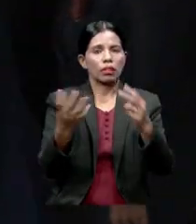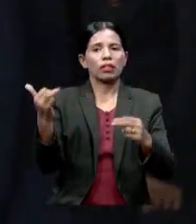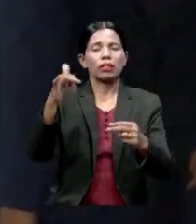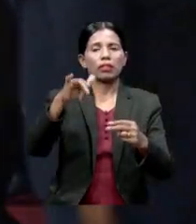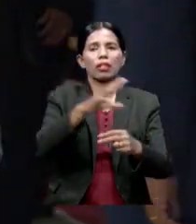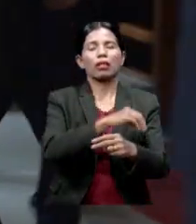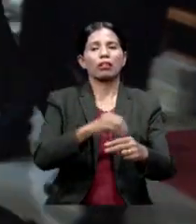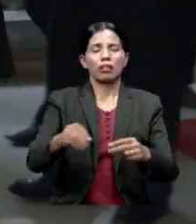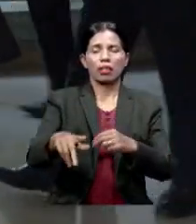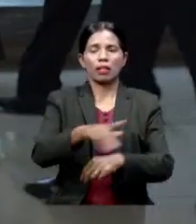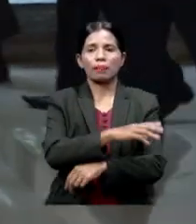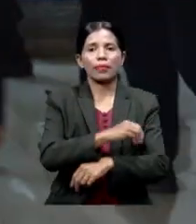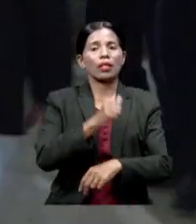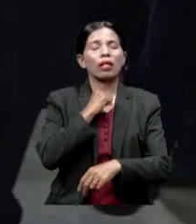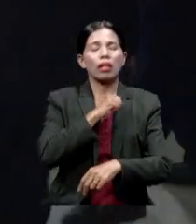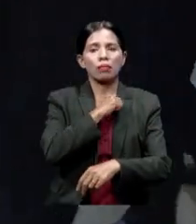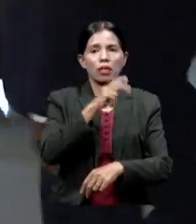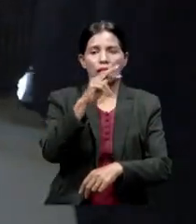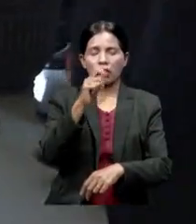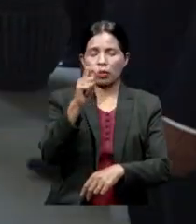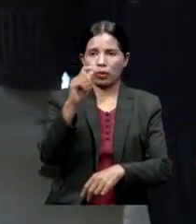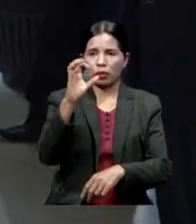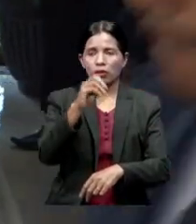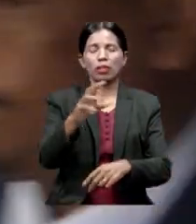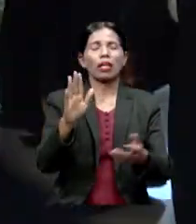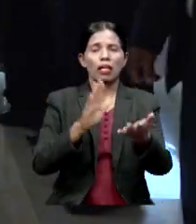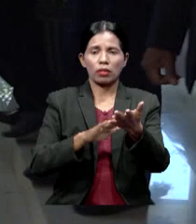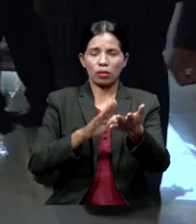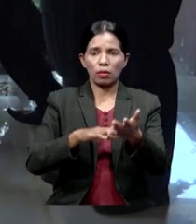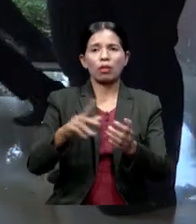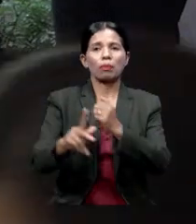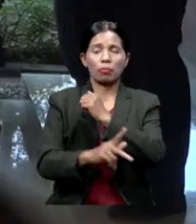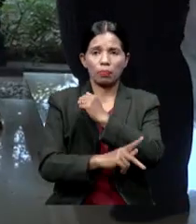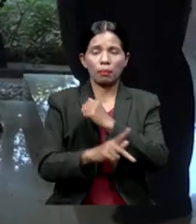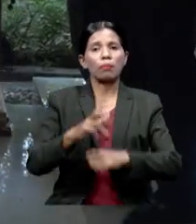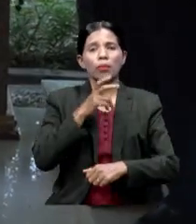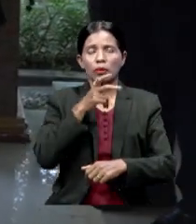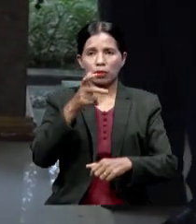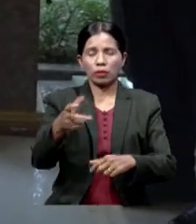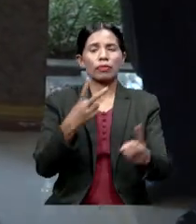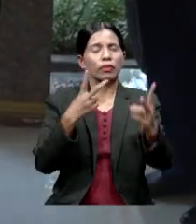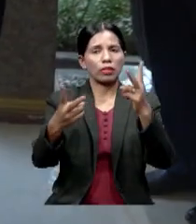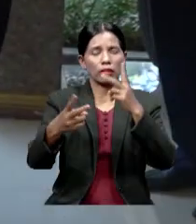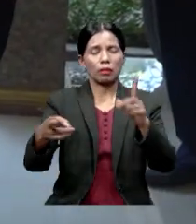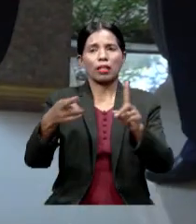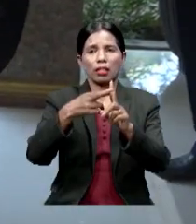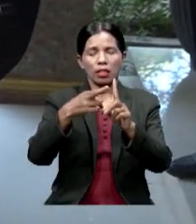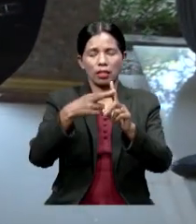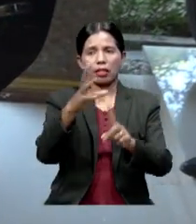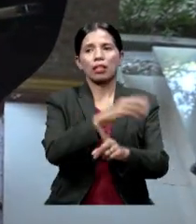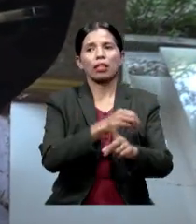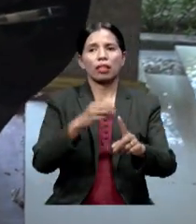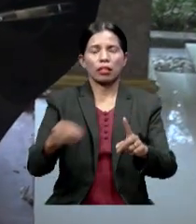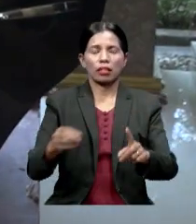Juvenil Padre António Vieira, Escola Portuguesa Rui Sinati, no hall visita ba Cemitério Santa Cruz, onde presta homenagem